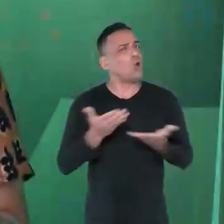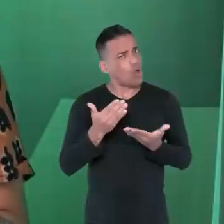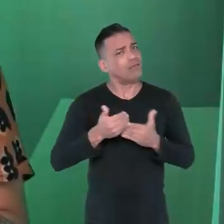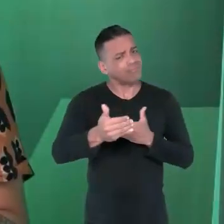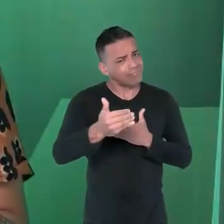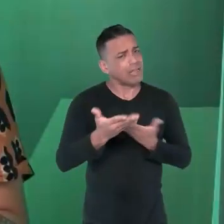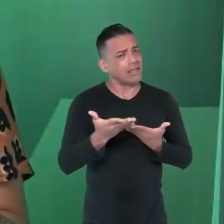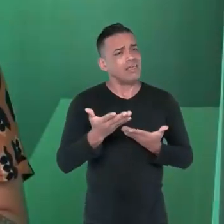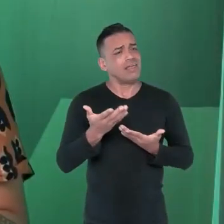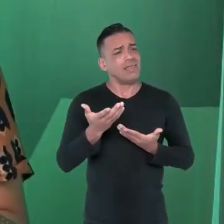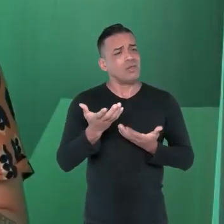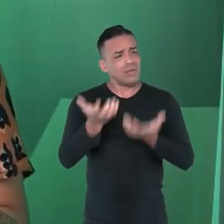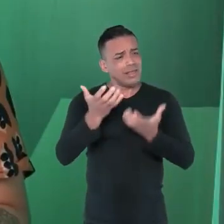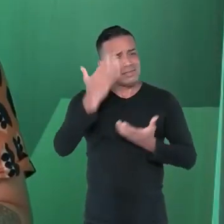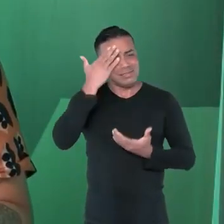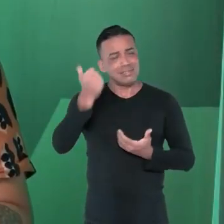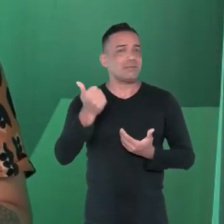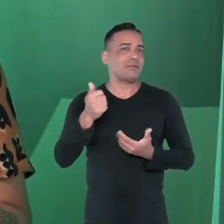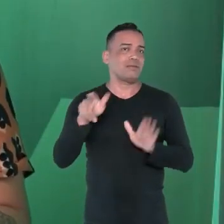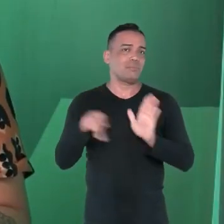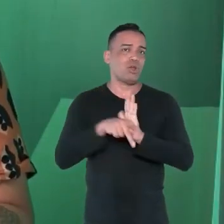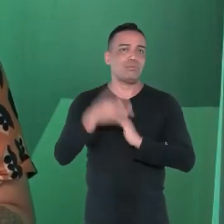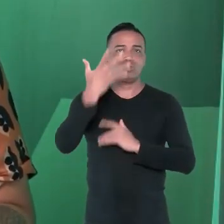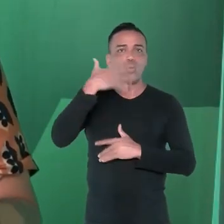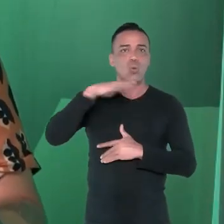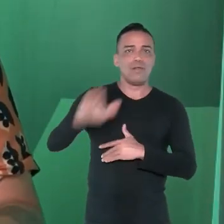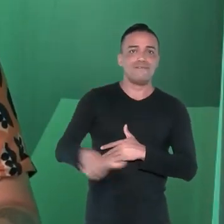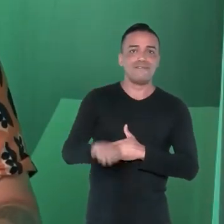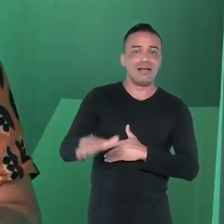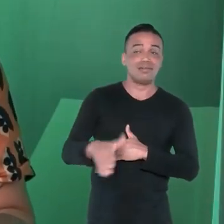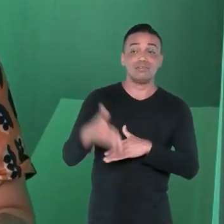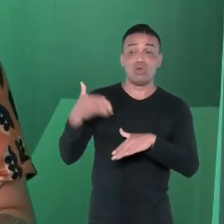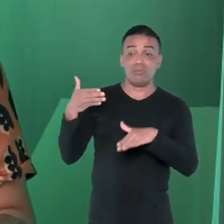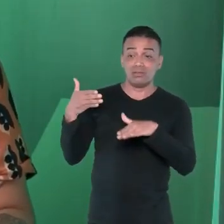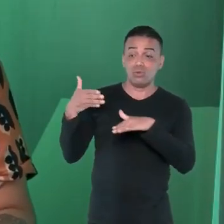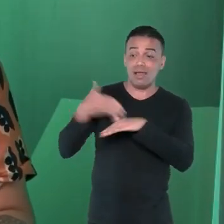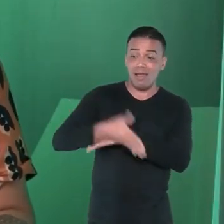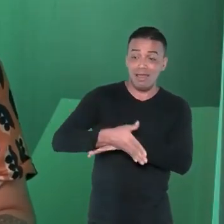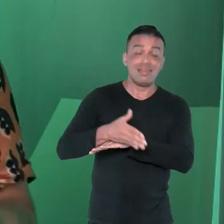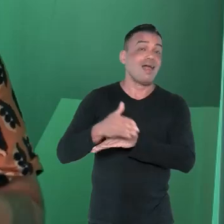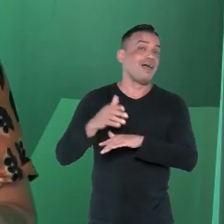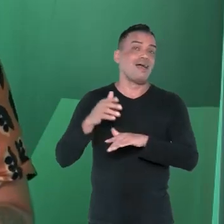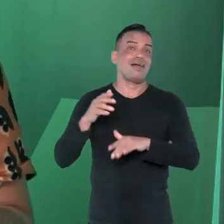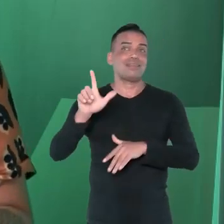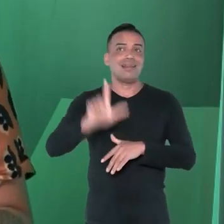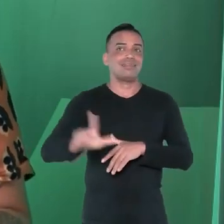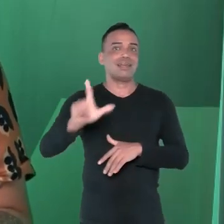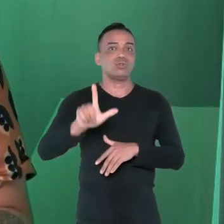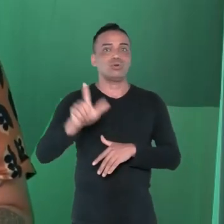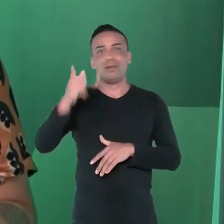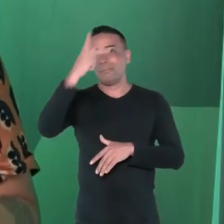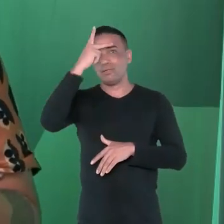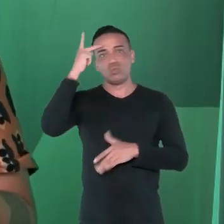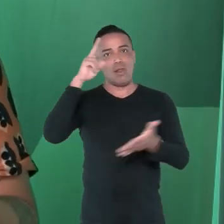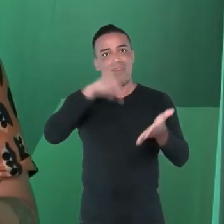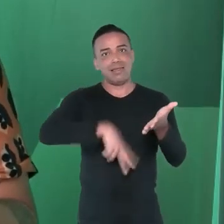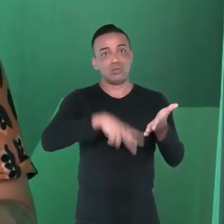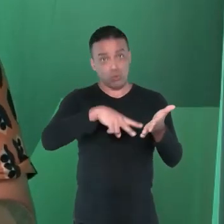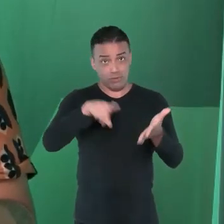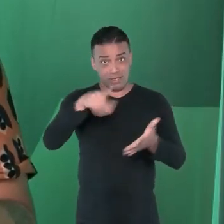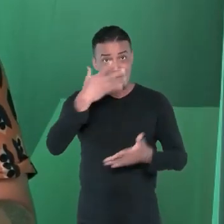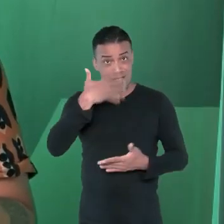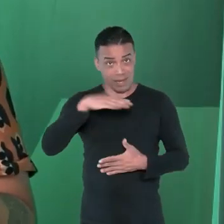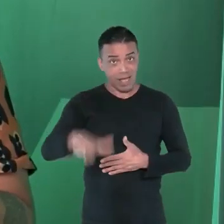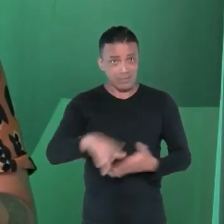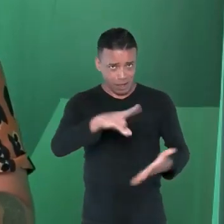saber um pouquinho sobre a sua infância, sobre a sua entrada no mundo da literatura como leitora, assim. Você foi uma